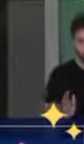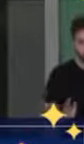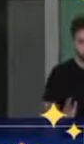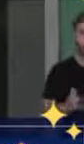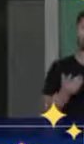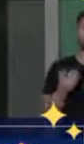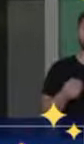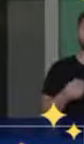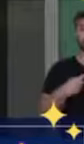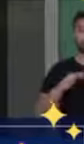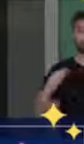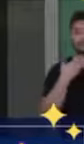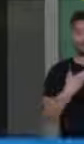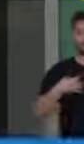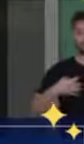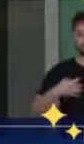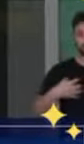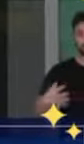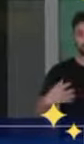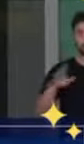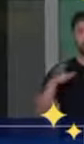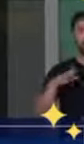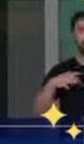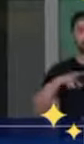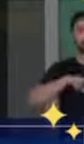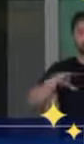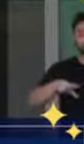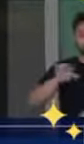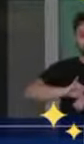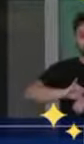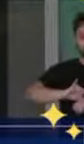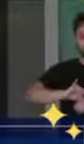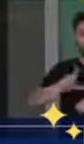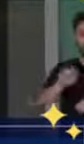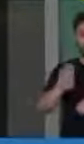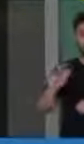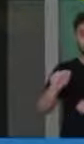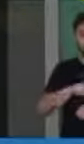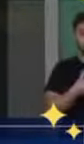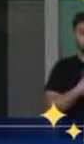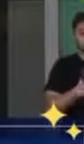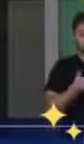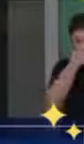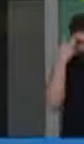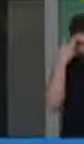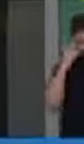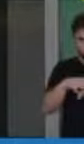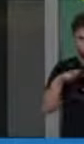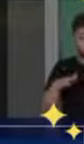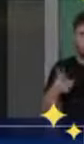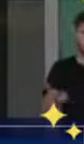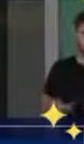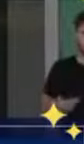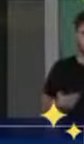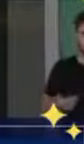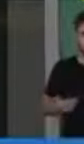ato pró-democracia esvaziado em Lisboa só com 26 pessoas. Meus caros,